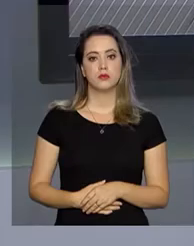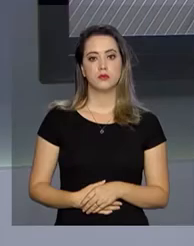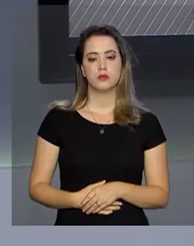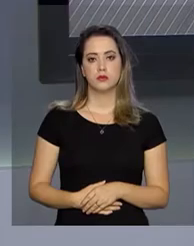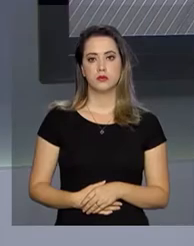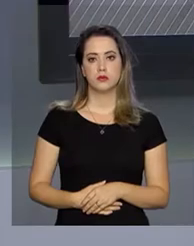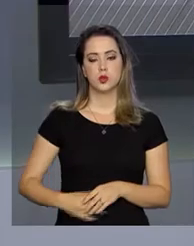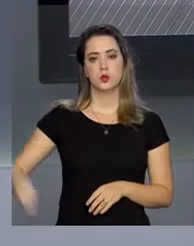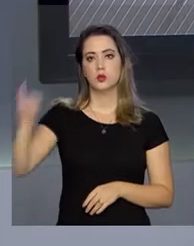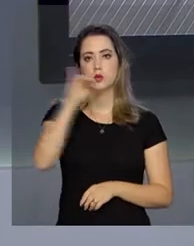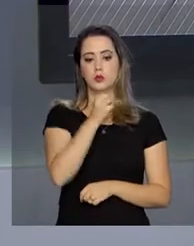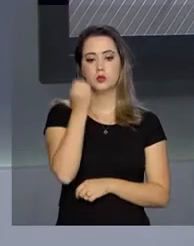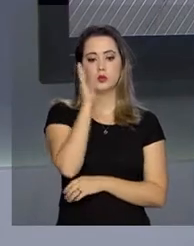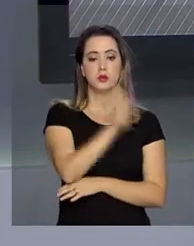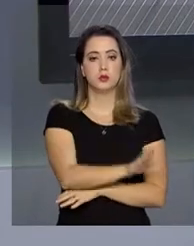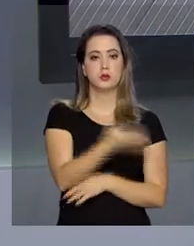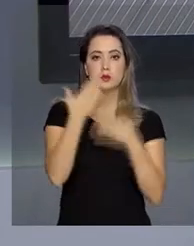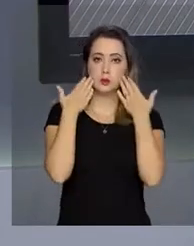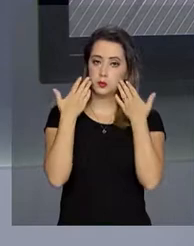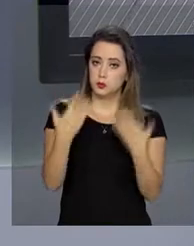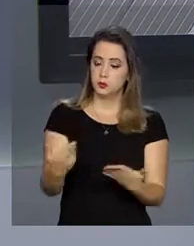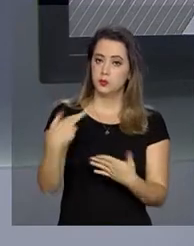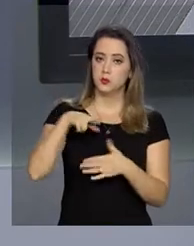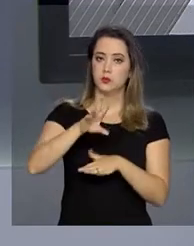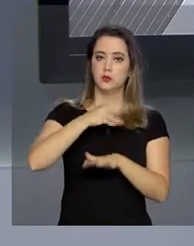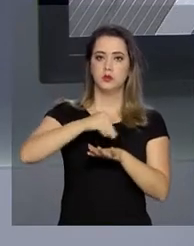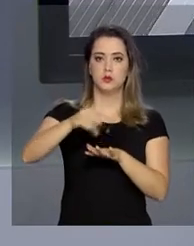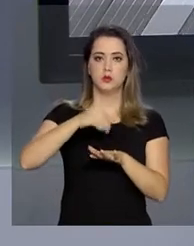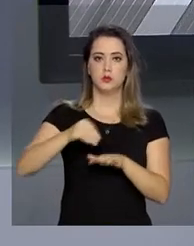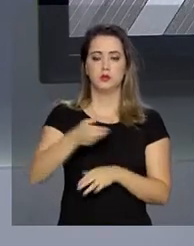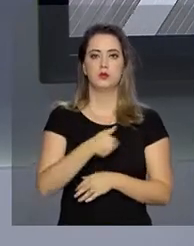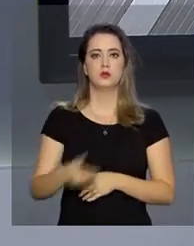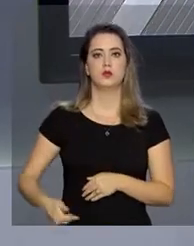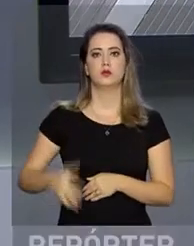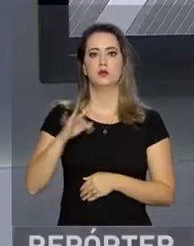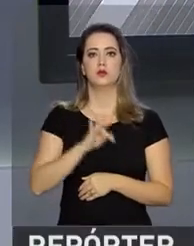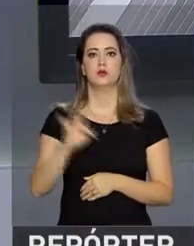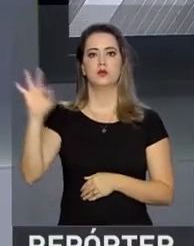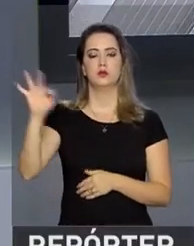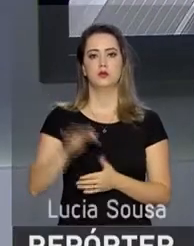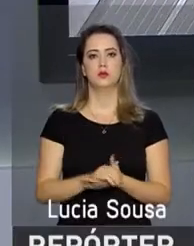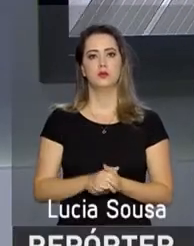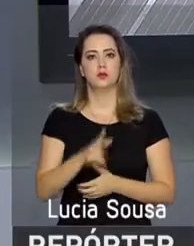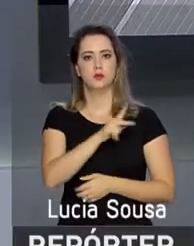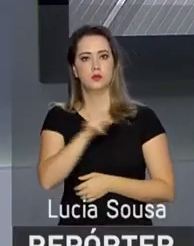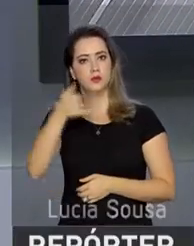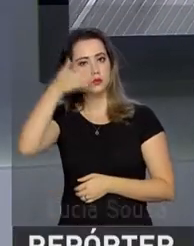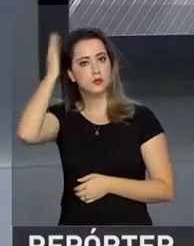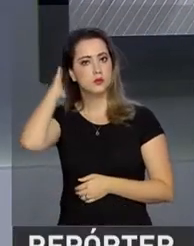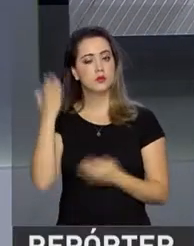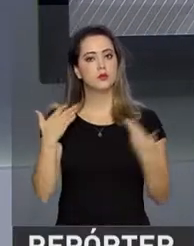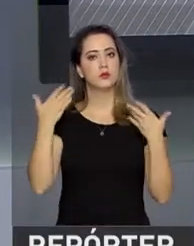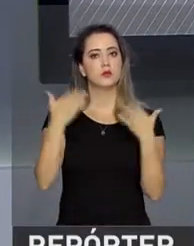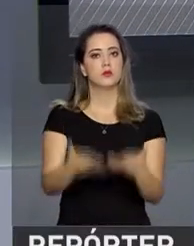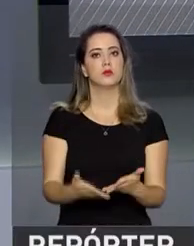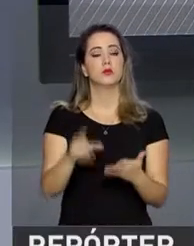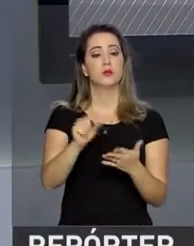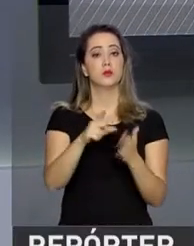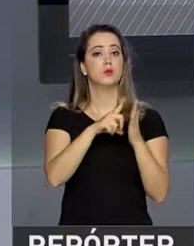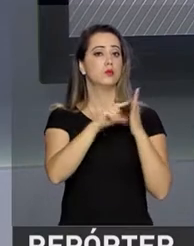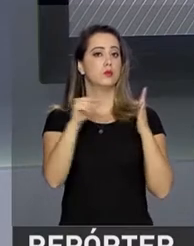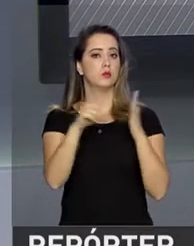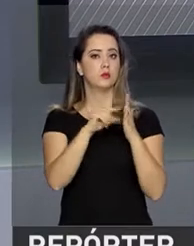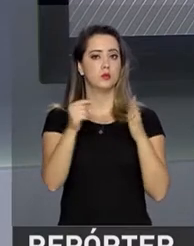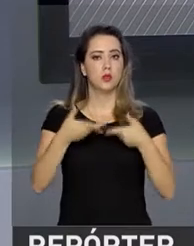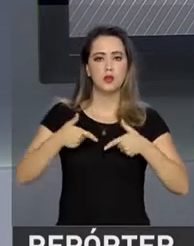Olá, boa tarde. Estamos de volta com o repórter NBR e as notícias do governo federal. O presidente Michel Temer participa daqui a